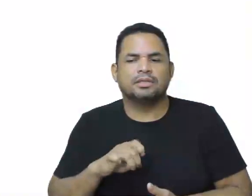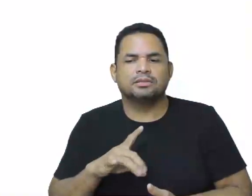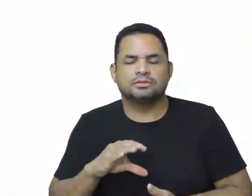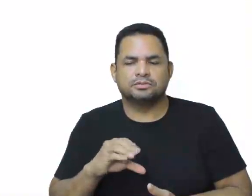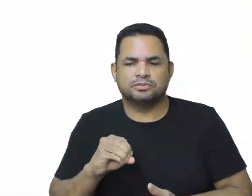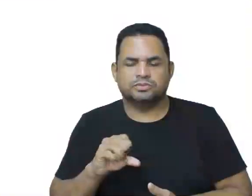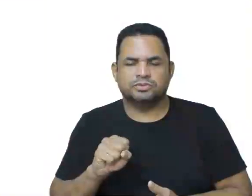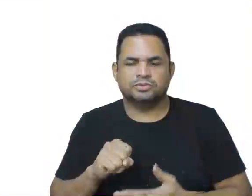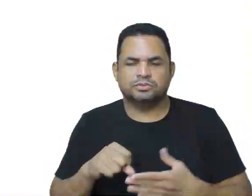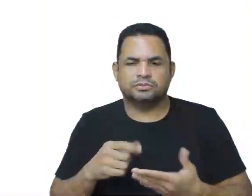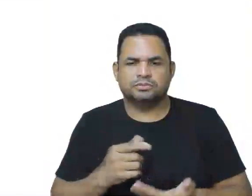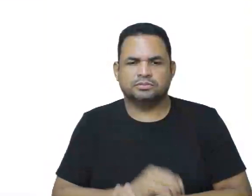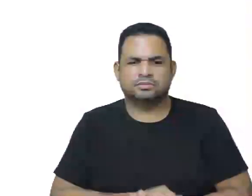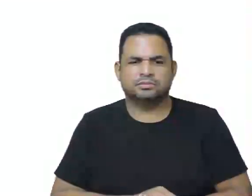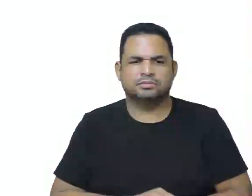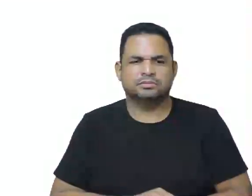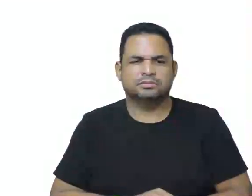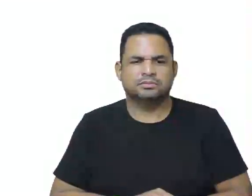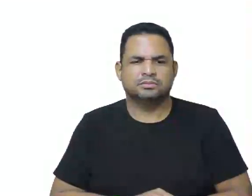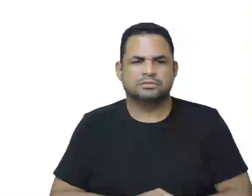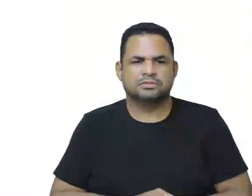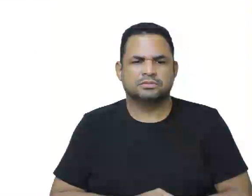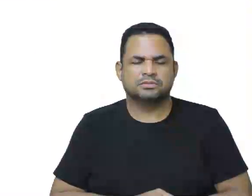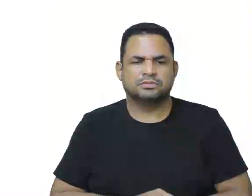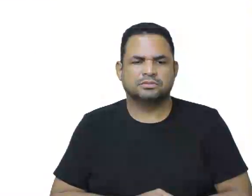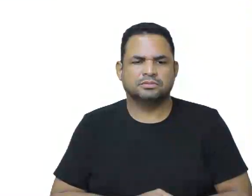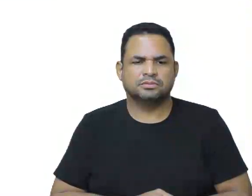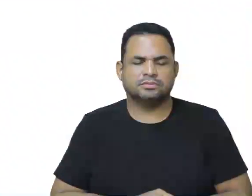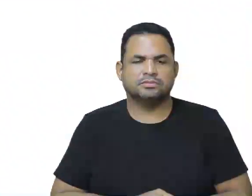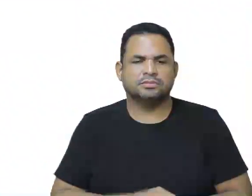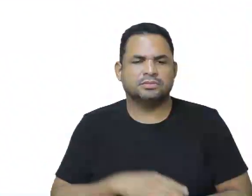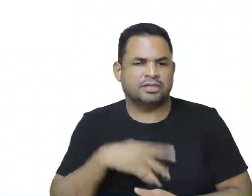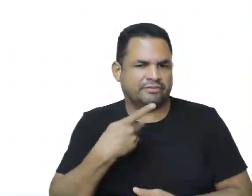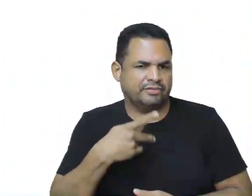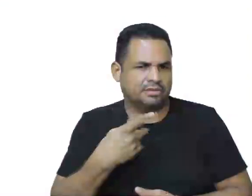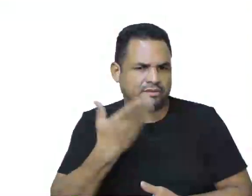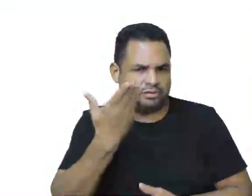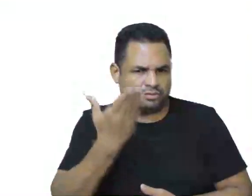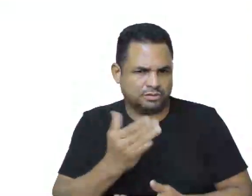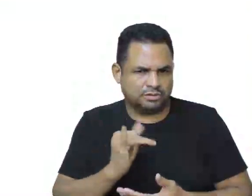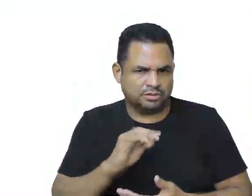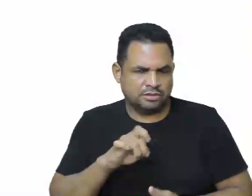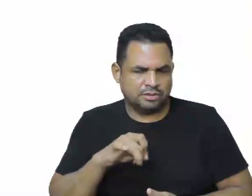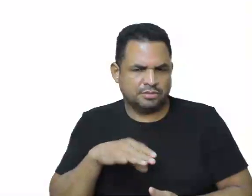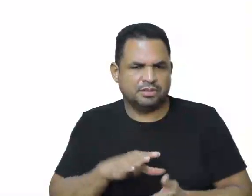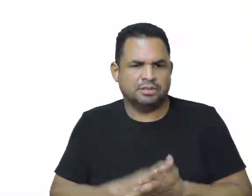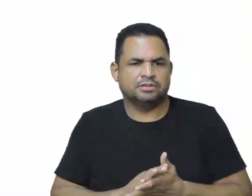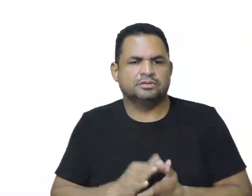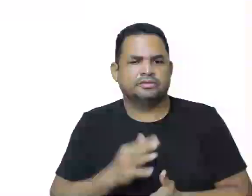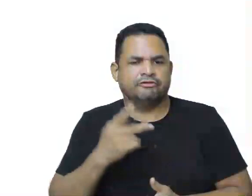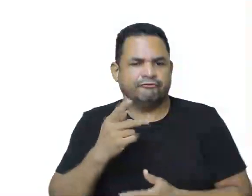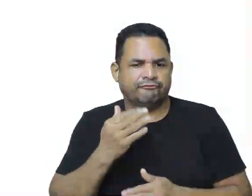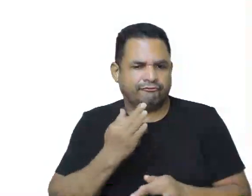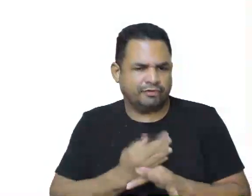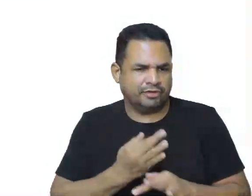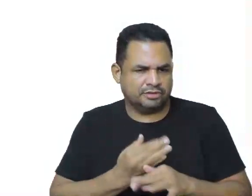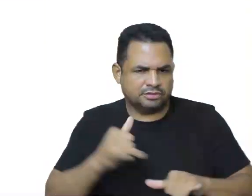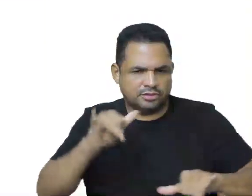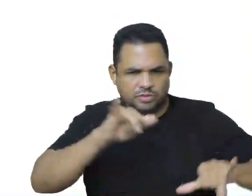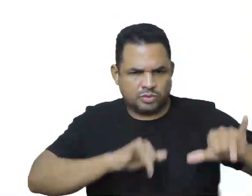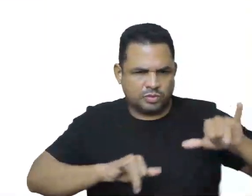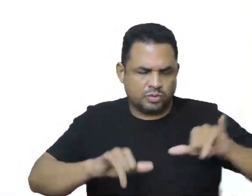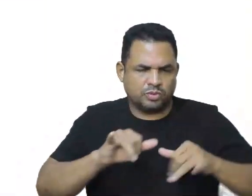intemperismos. Beleza? Falei para vocês sobre intemperismo durante a aula físico, químico